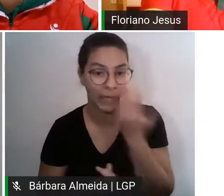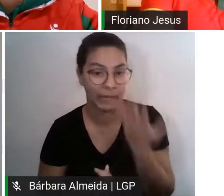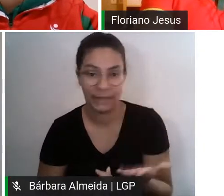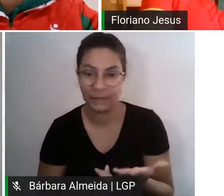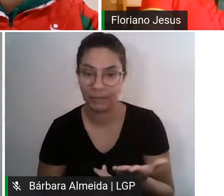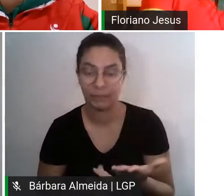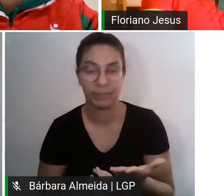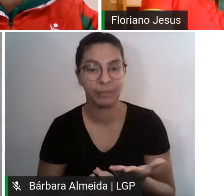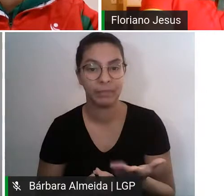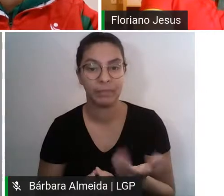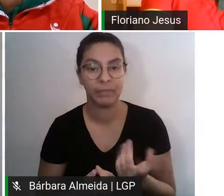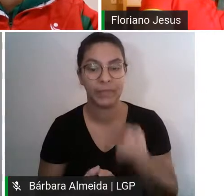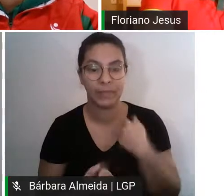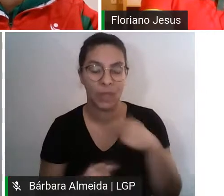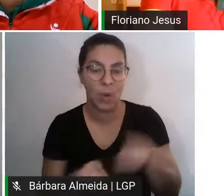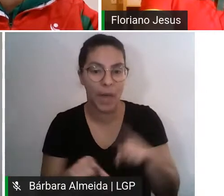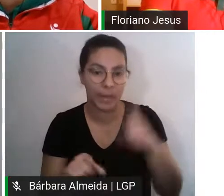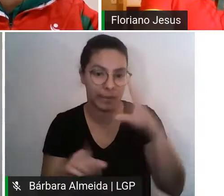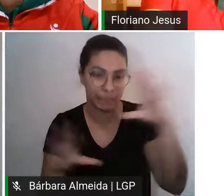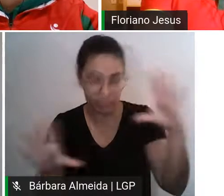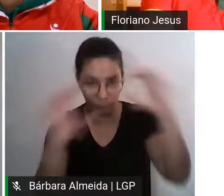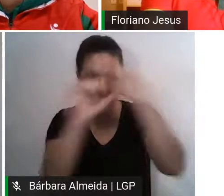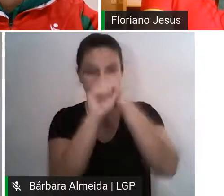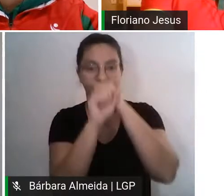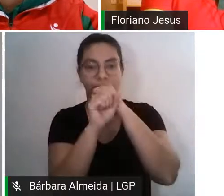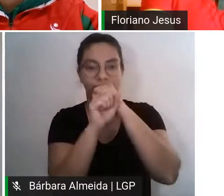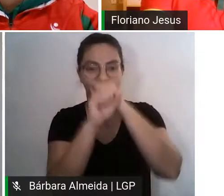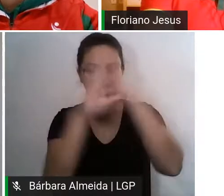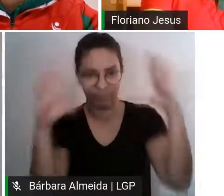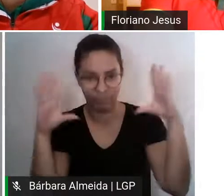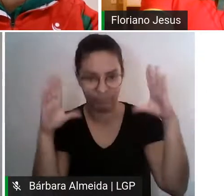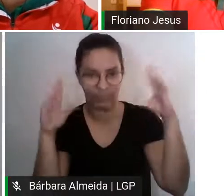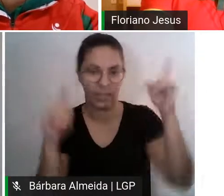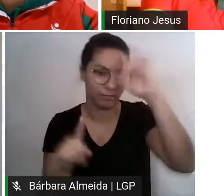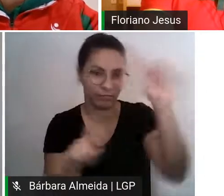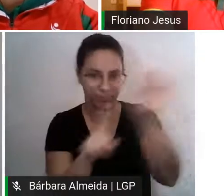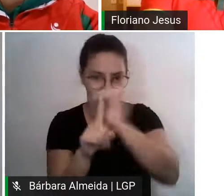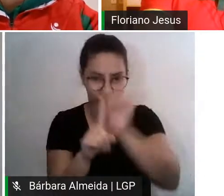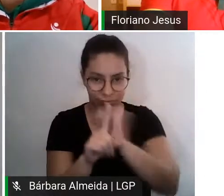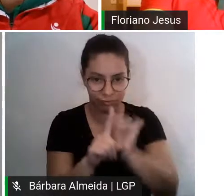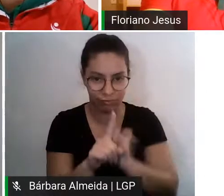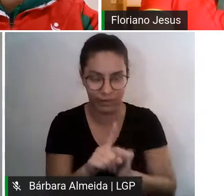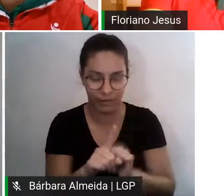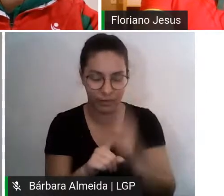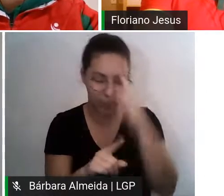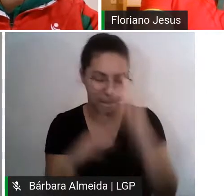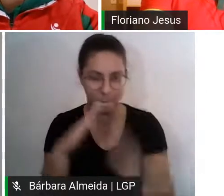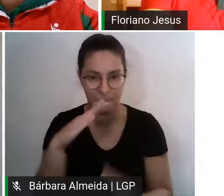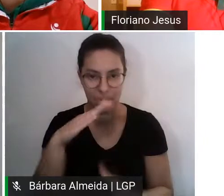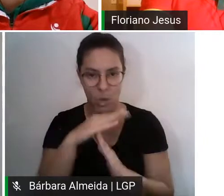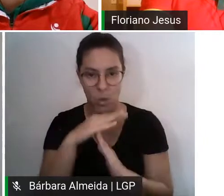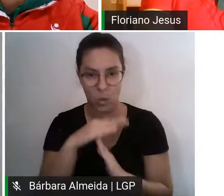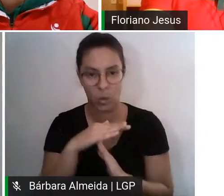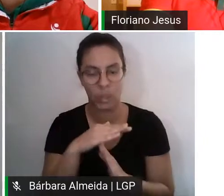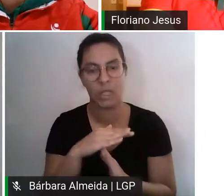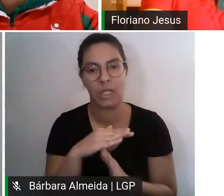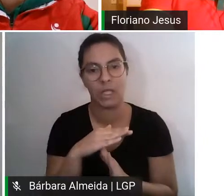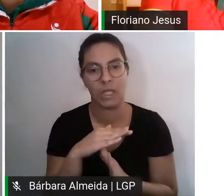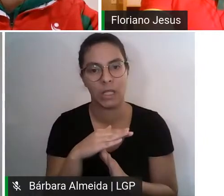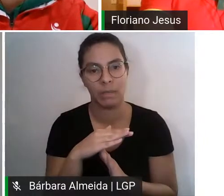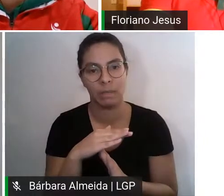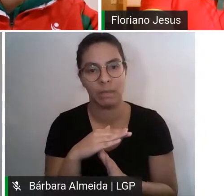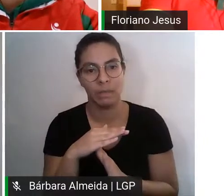Fizemos um reset ao cérebro, que é mesmo assim, fizemos um tempo de pausa, antecipámos o tempo de